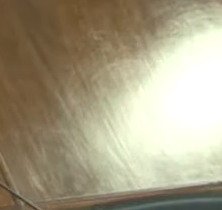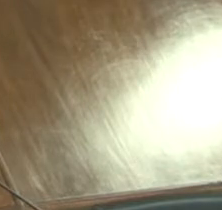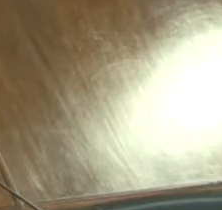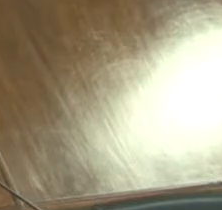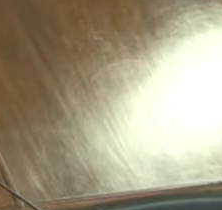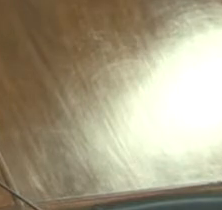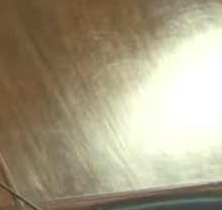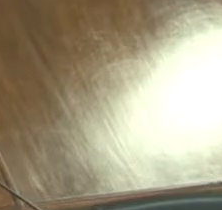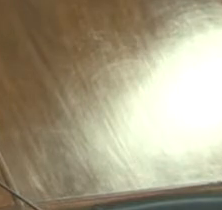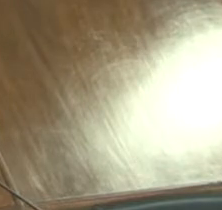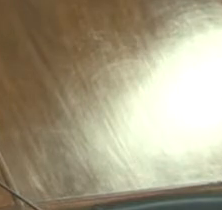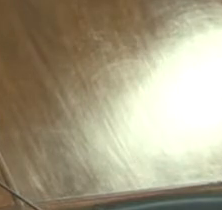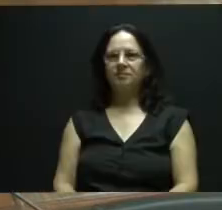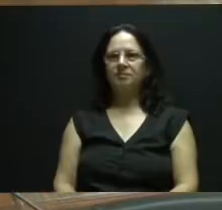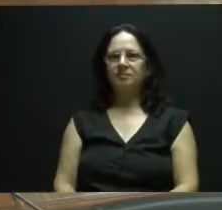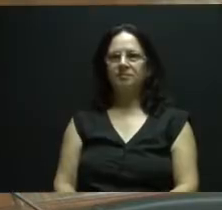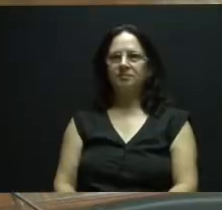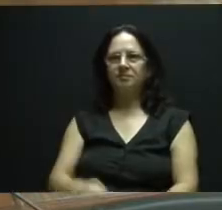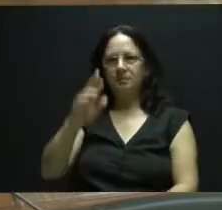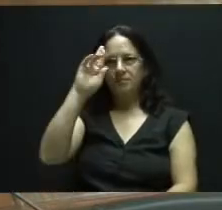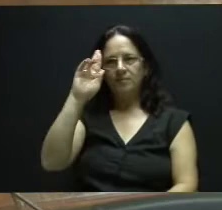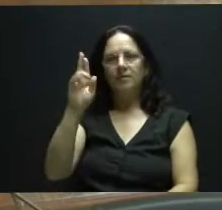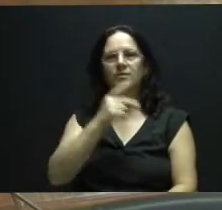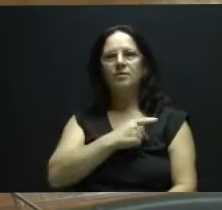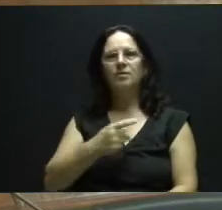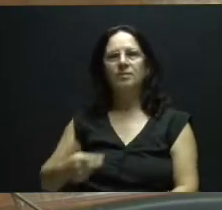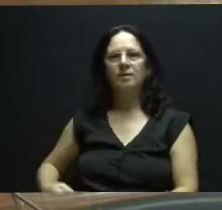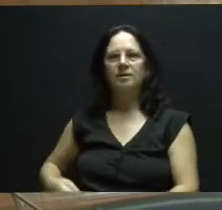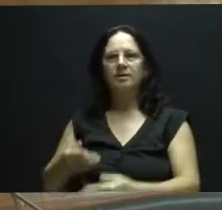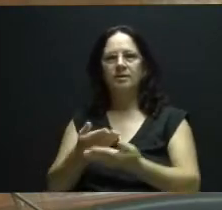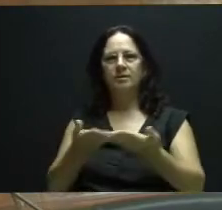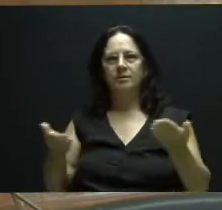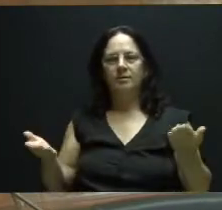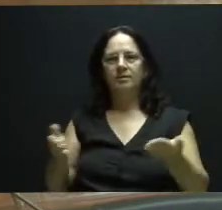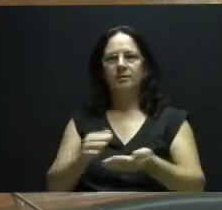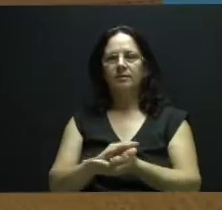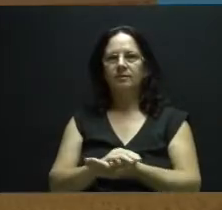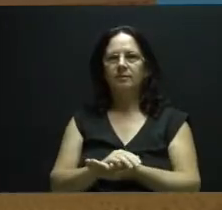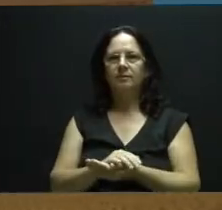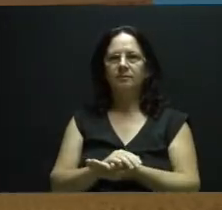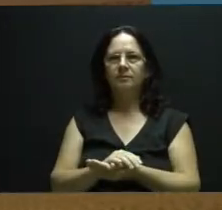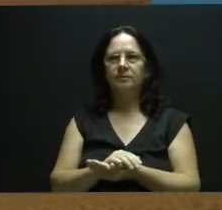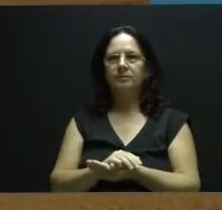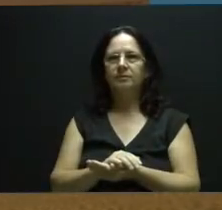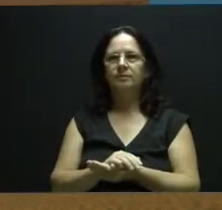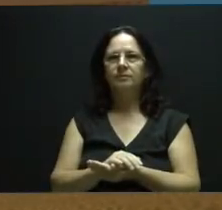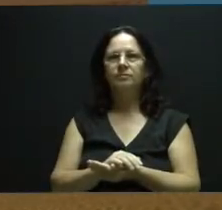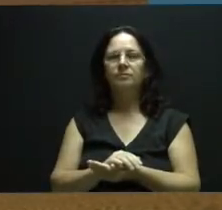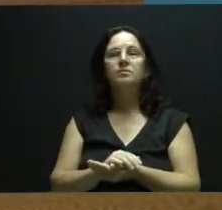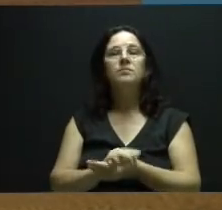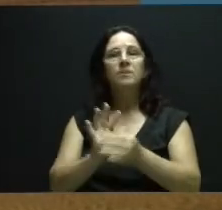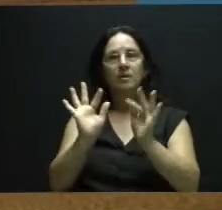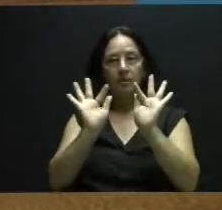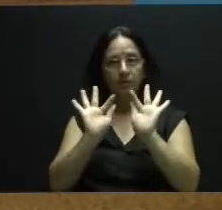senhor presidente não vos parece eu tô feliz porque